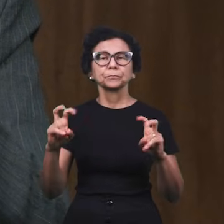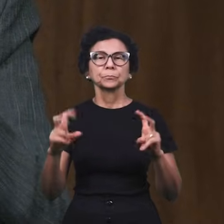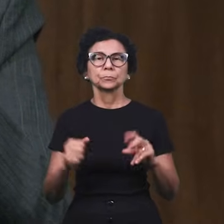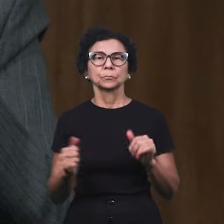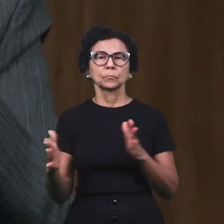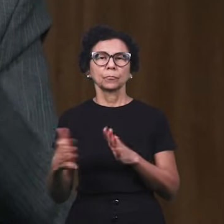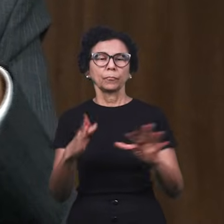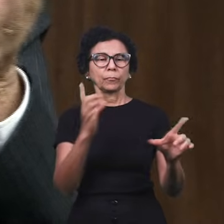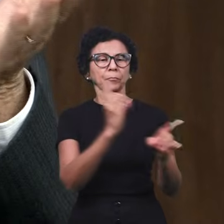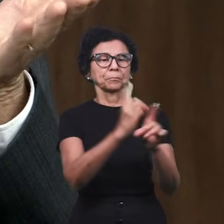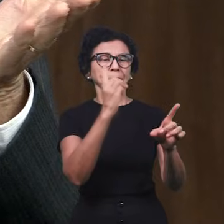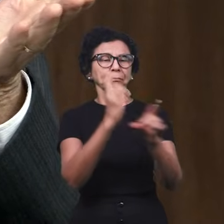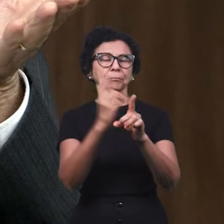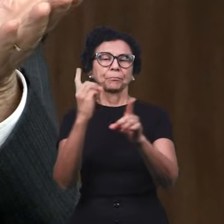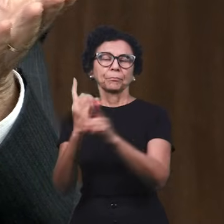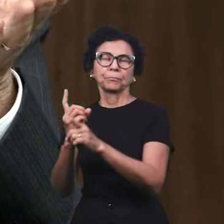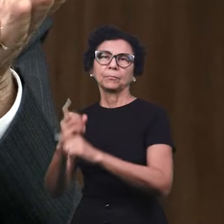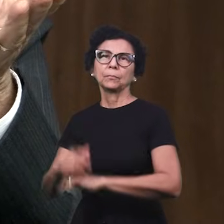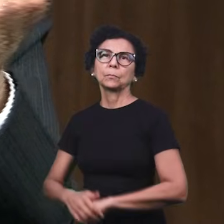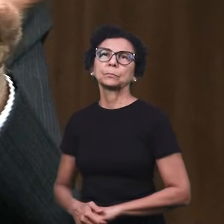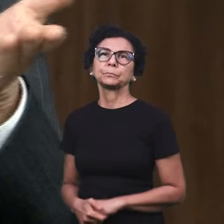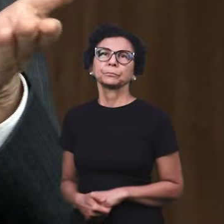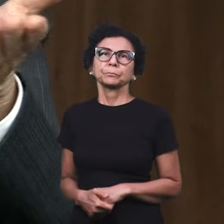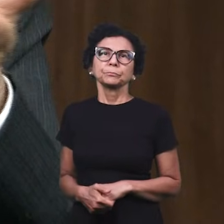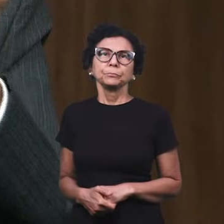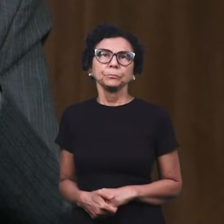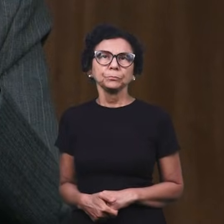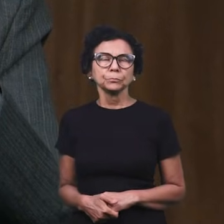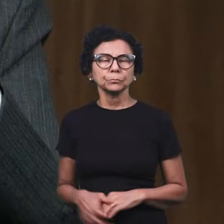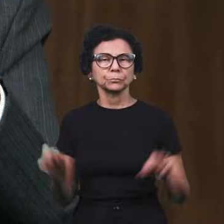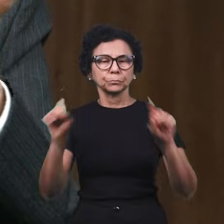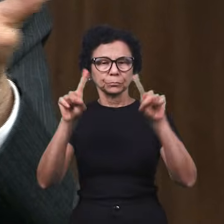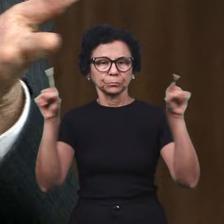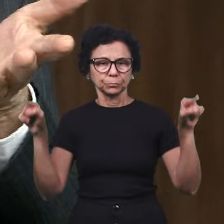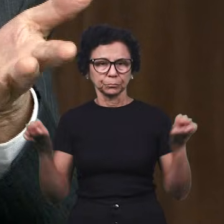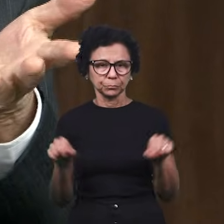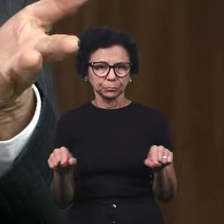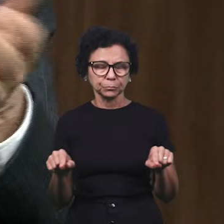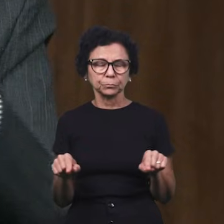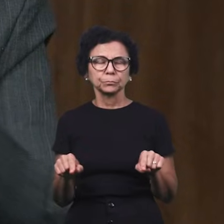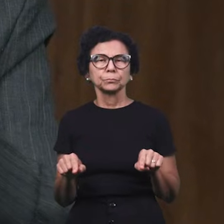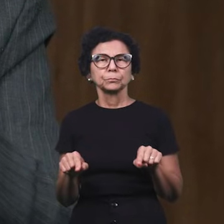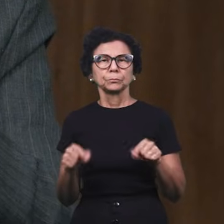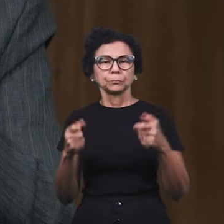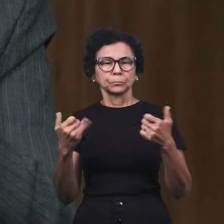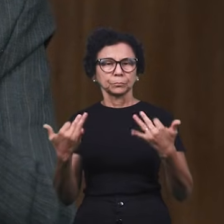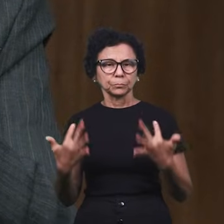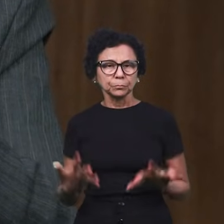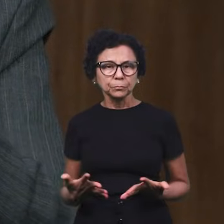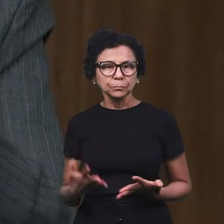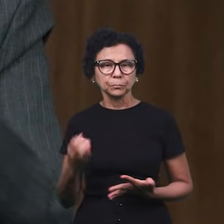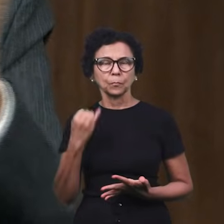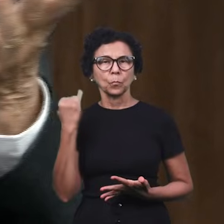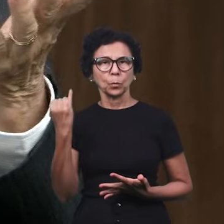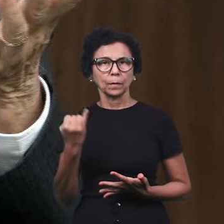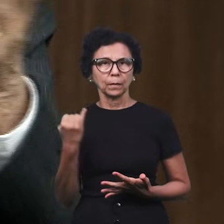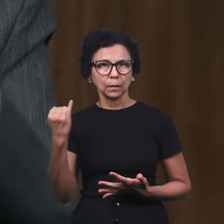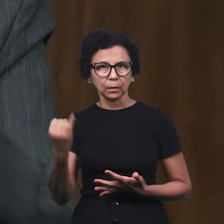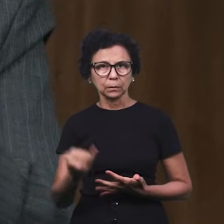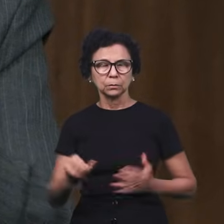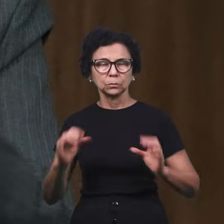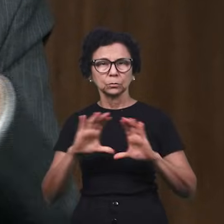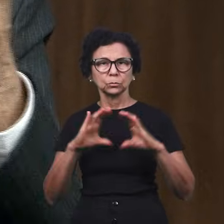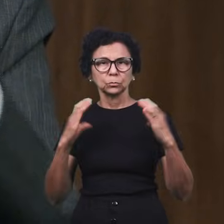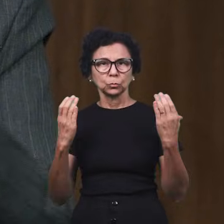descobrimentos. Abrimos um espaço para falar dessa importante passagem dos puritanos que